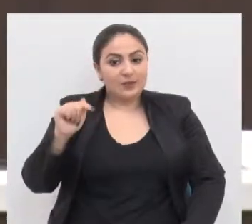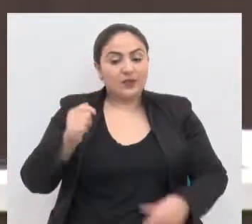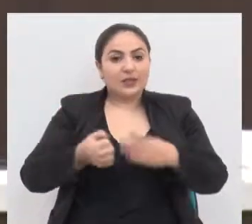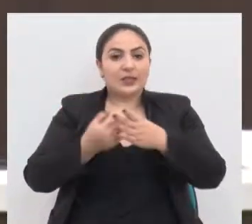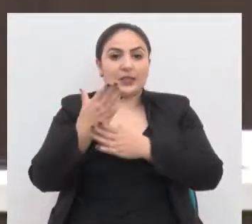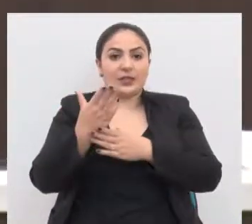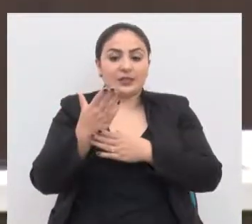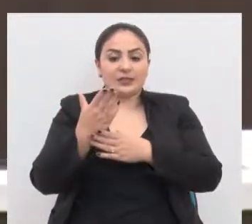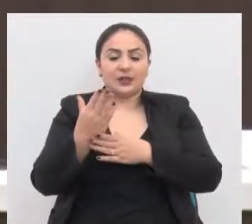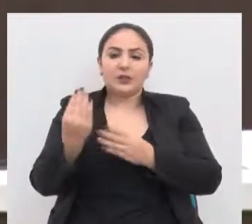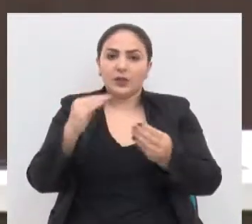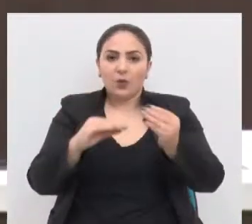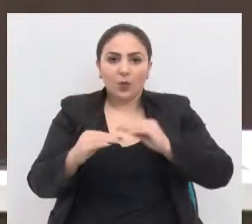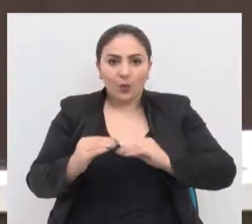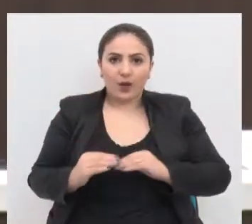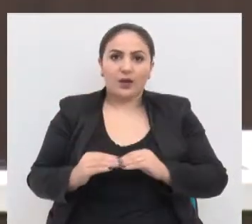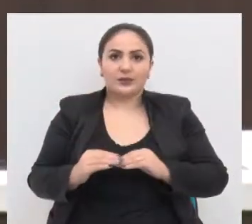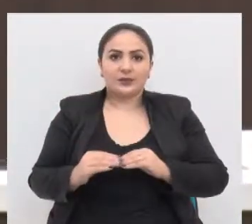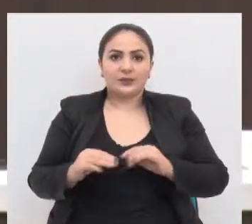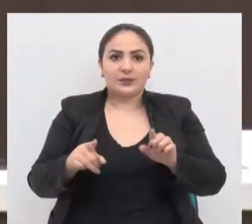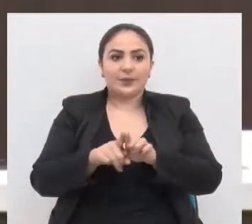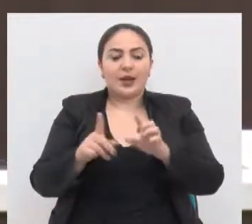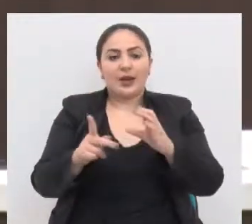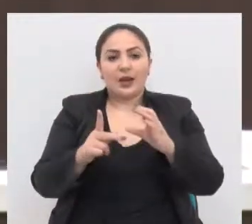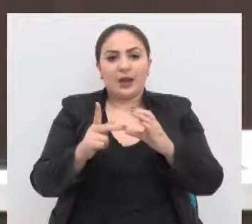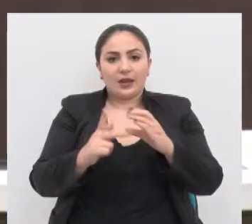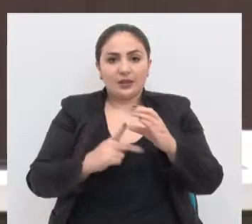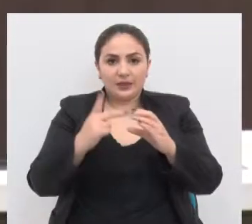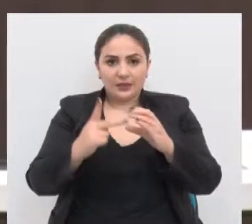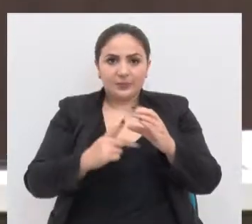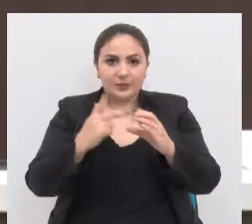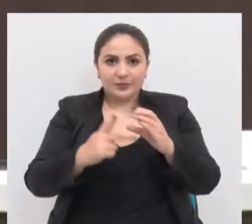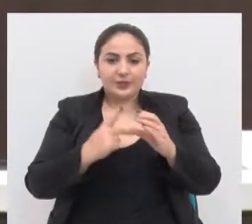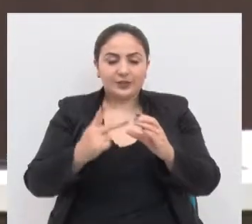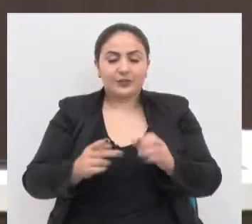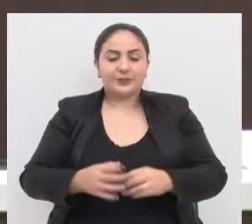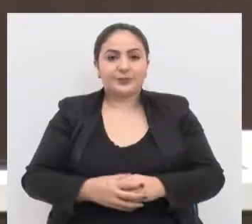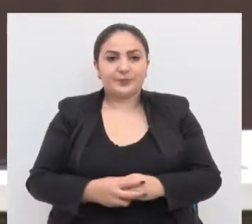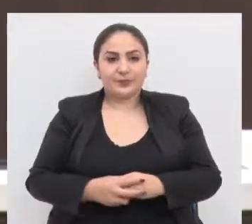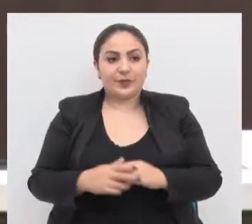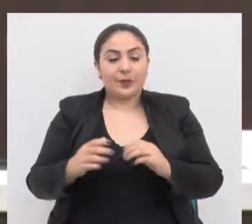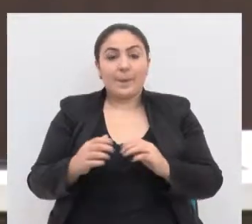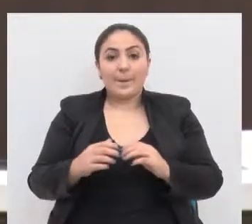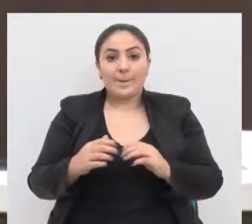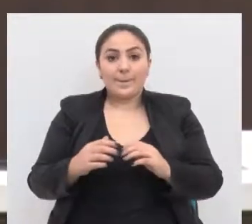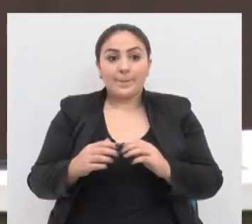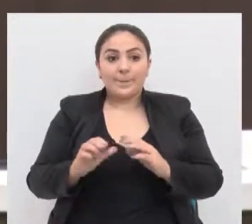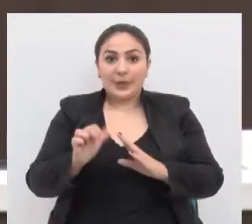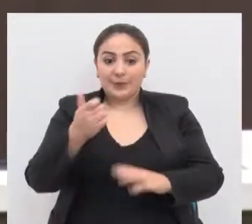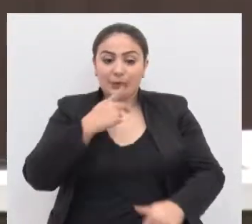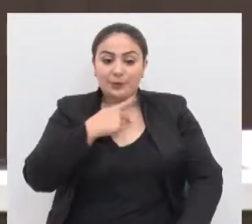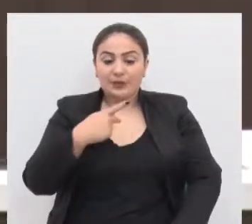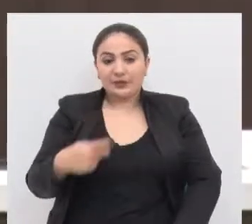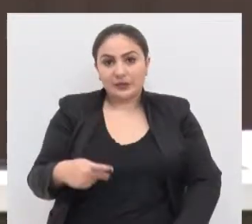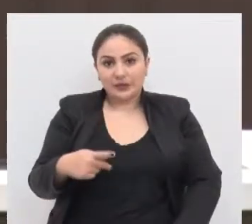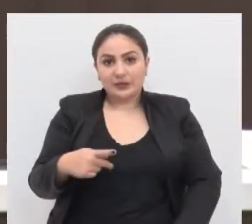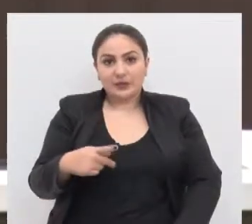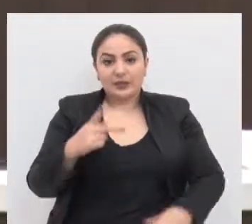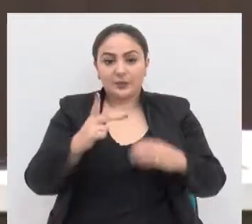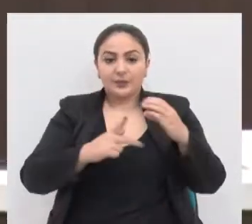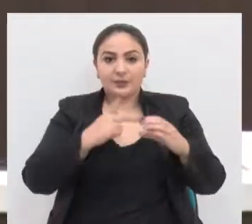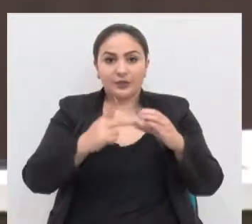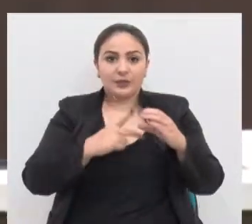foi criada e instalada a Câmara Municipal de Vereadores. O primeiro presidente da Câmara Municipal